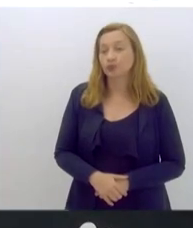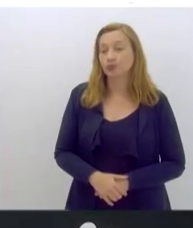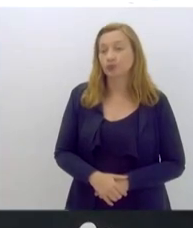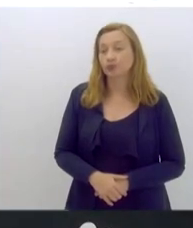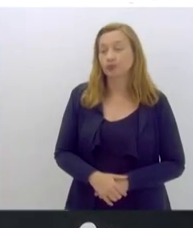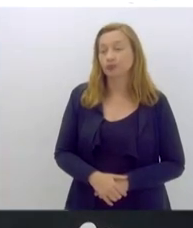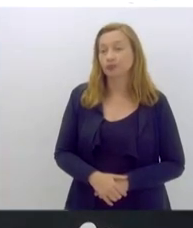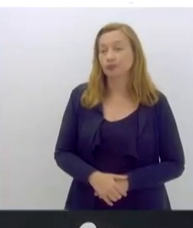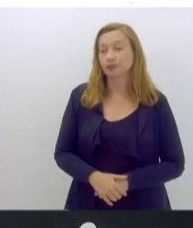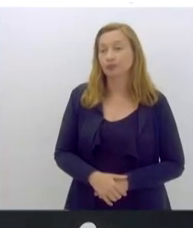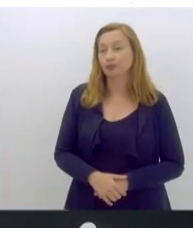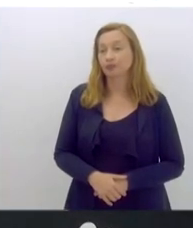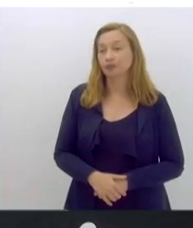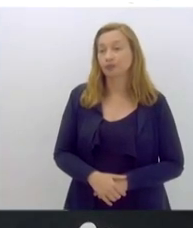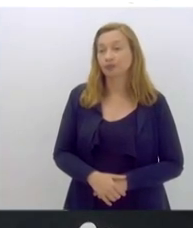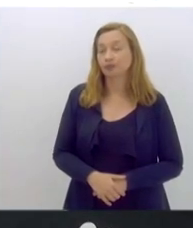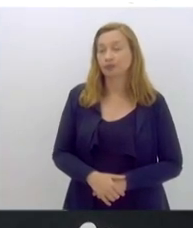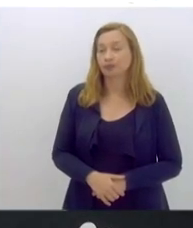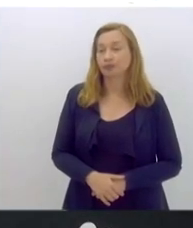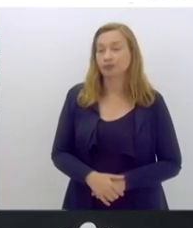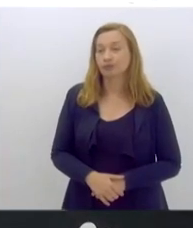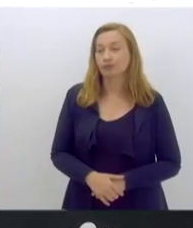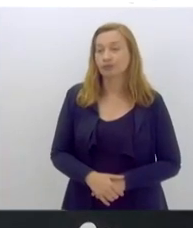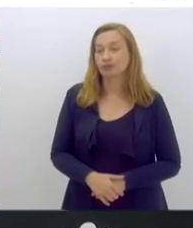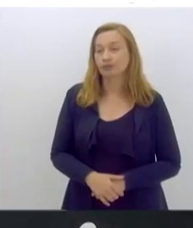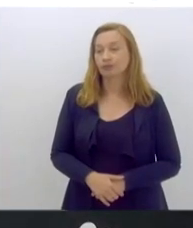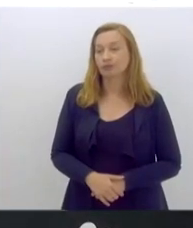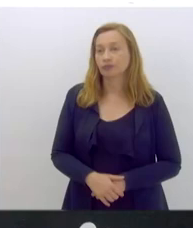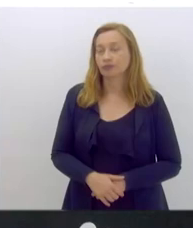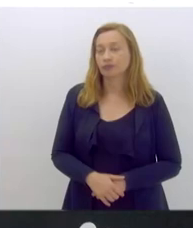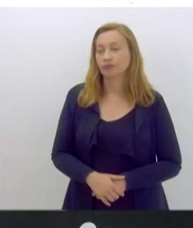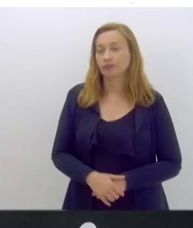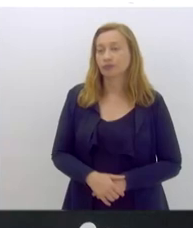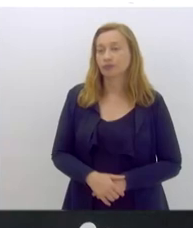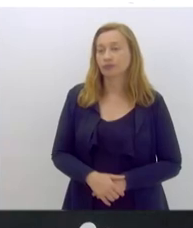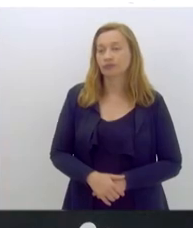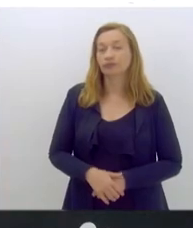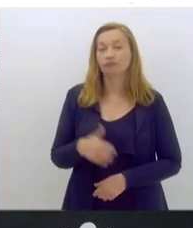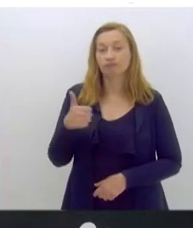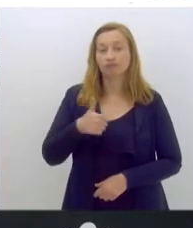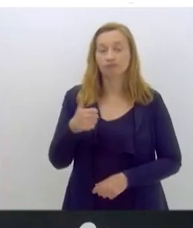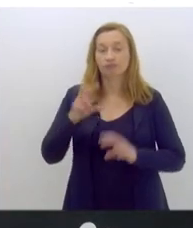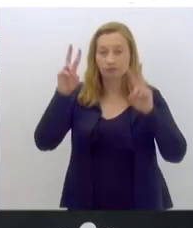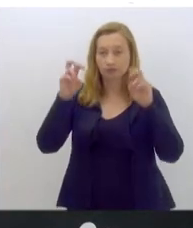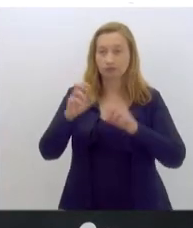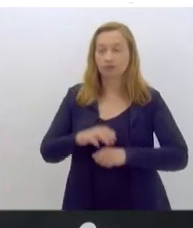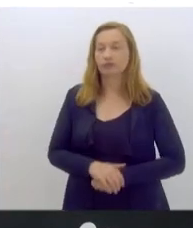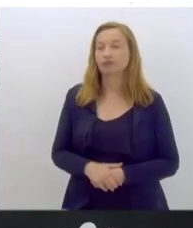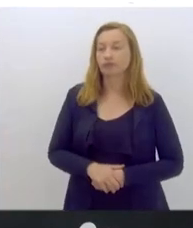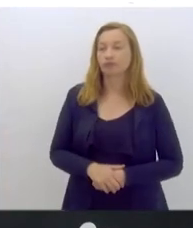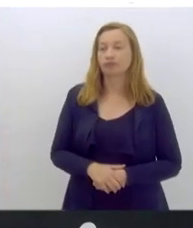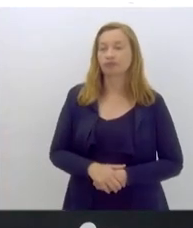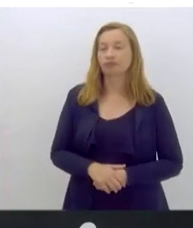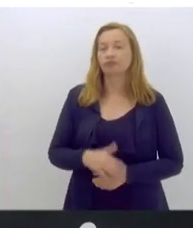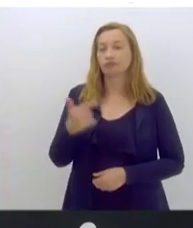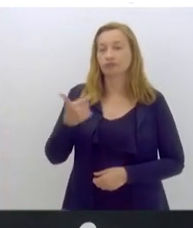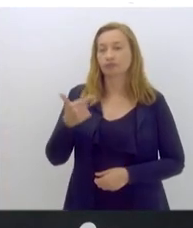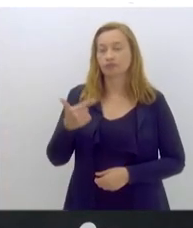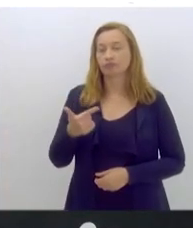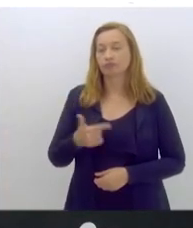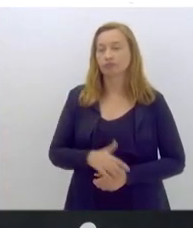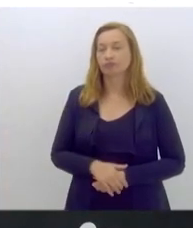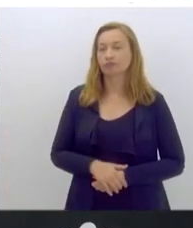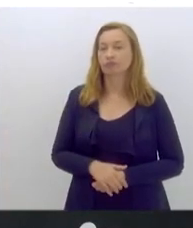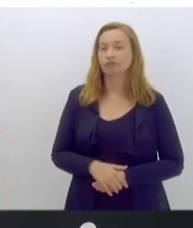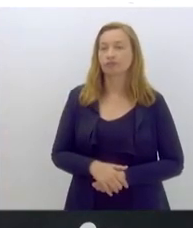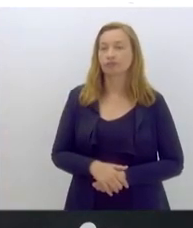bom este é Este é o primeiro ponto o segundo ponto